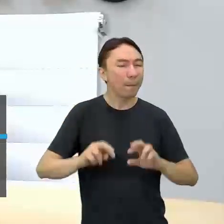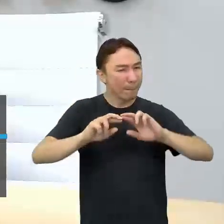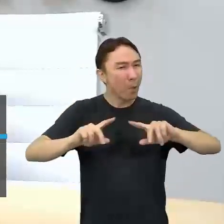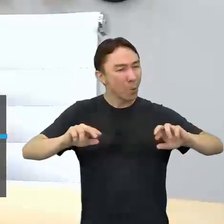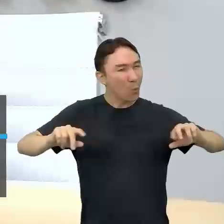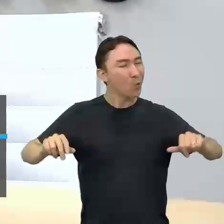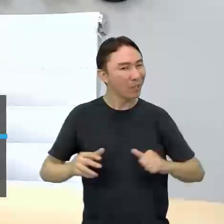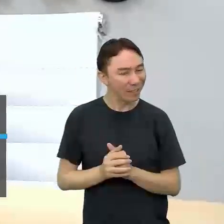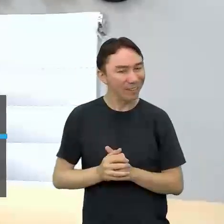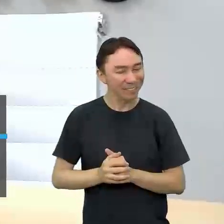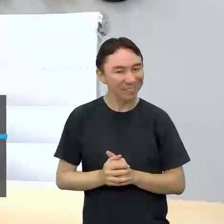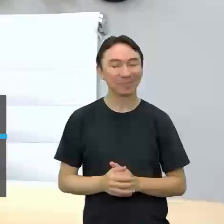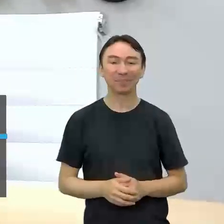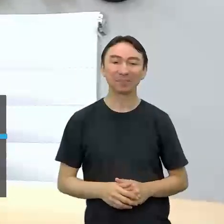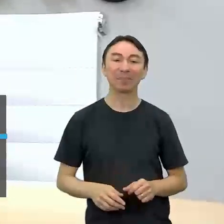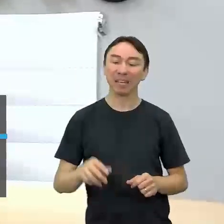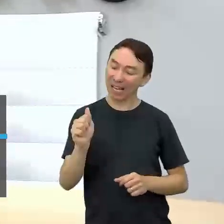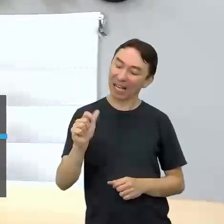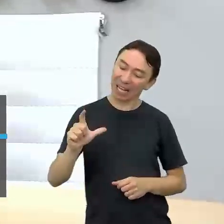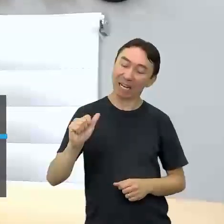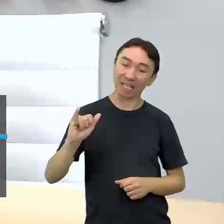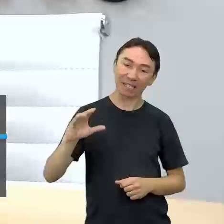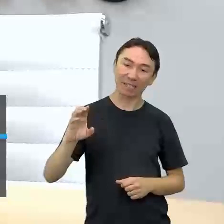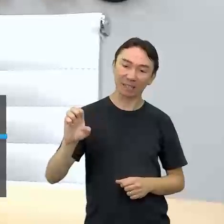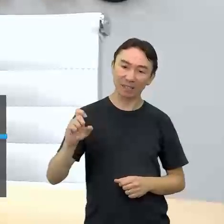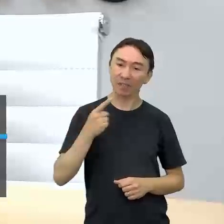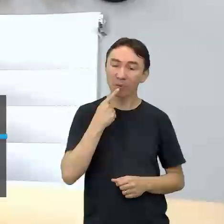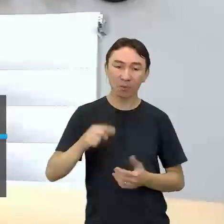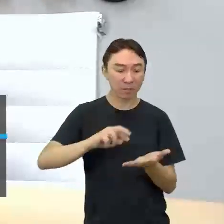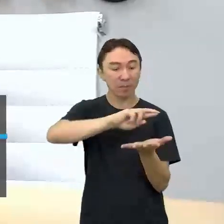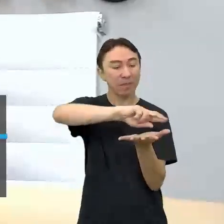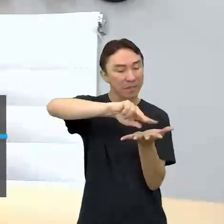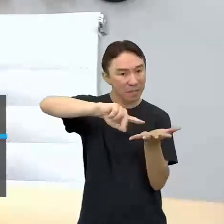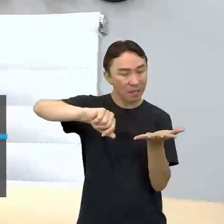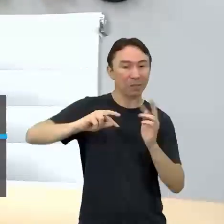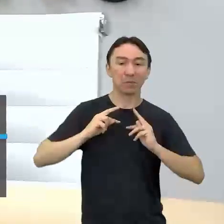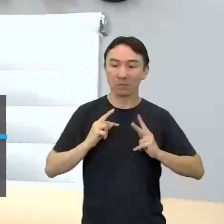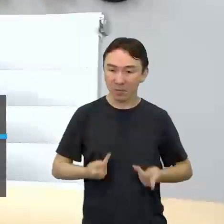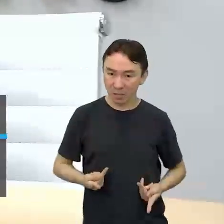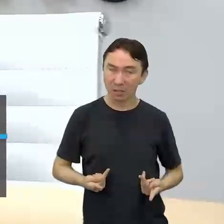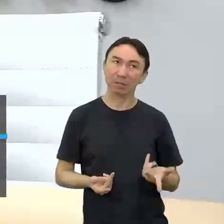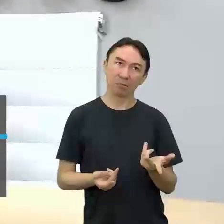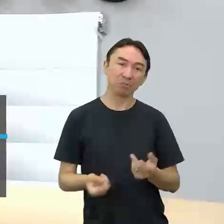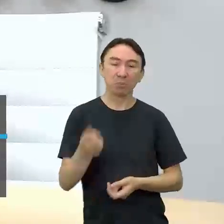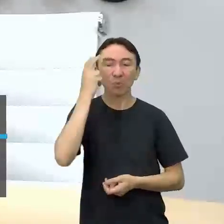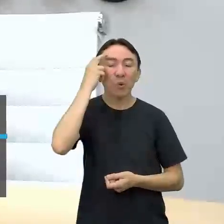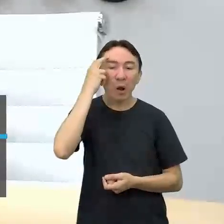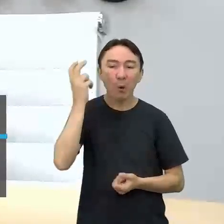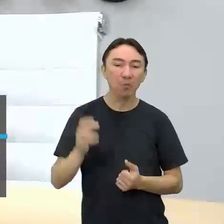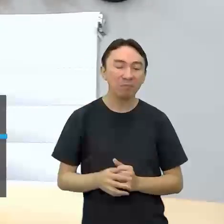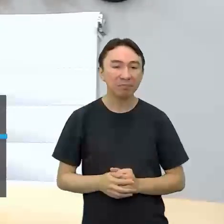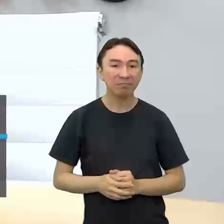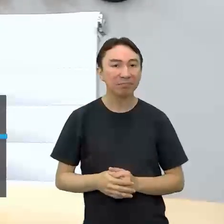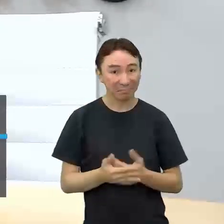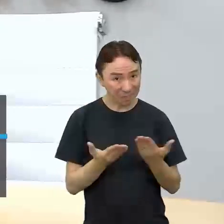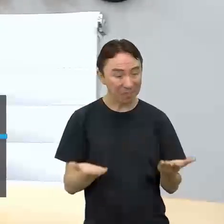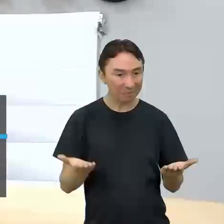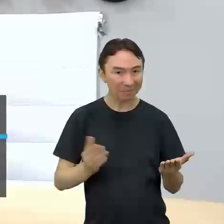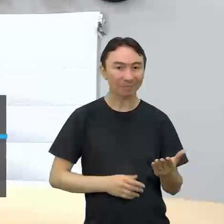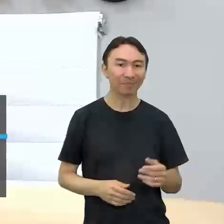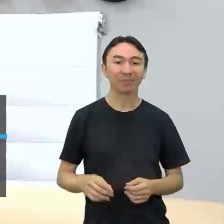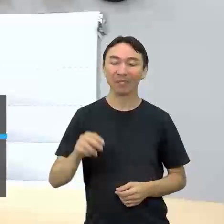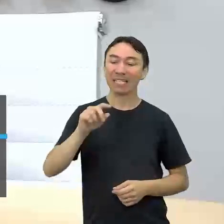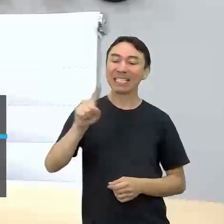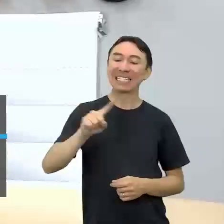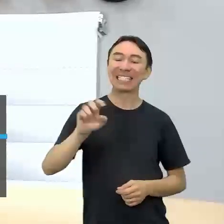né? E a professora Alice, diversidade humana e cultural. Ela uniu aí o que a Thalita e o Tiago comentaram. A